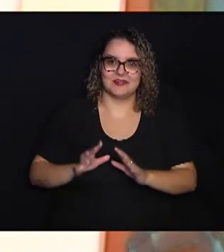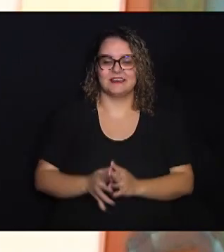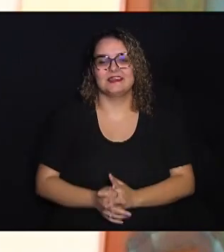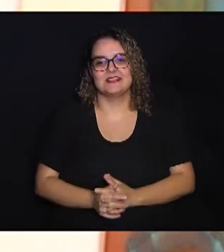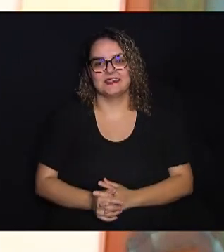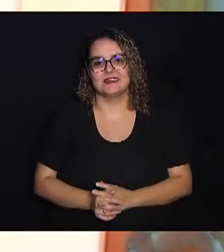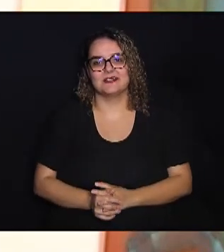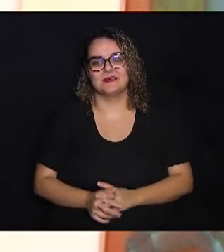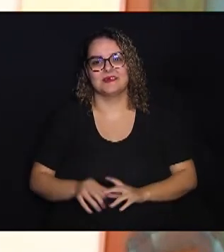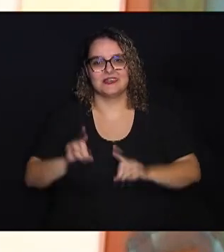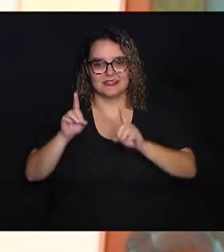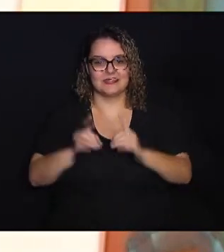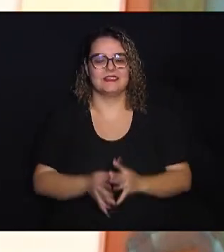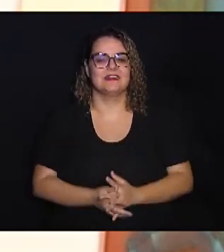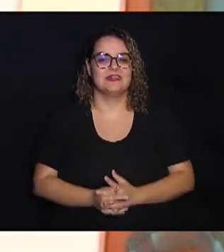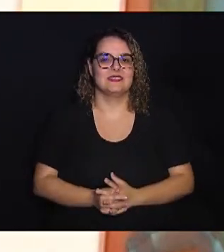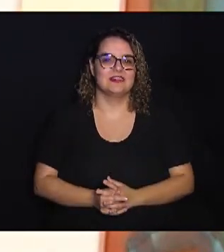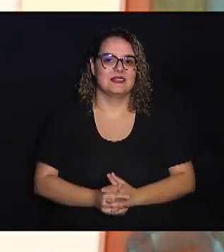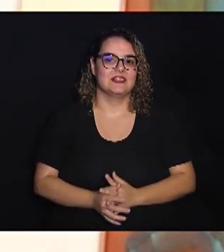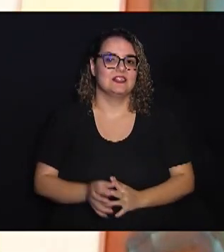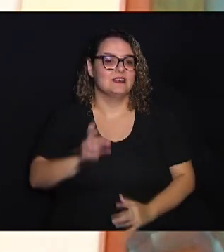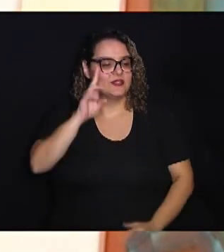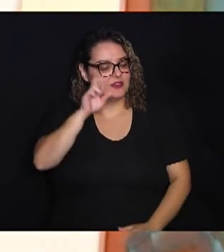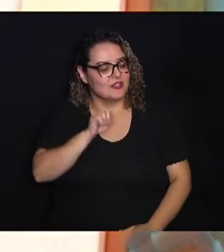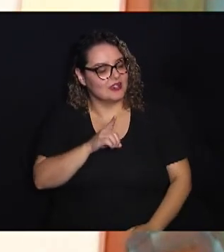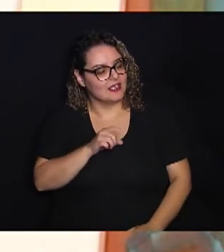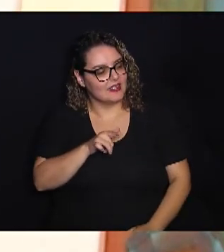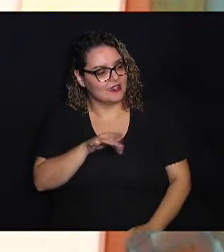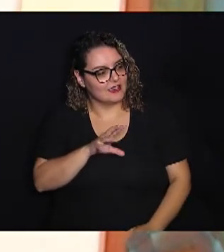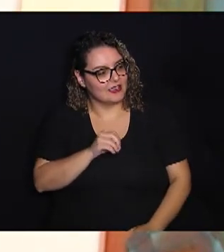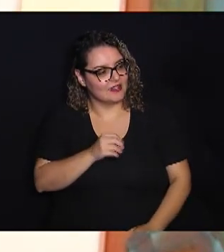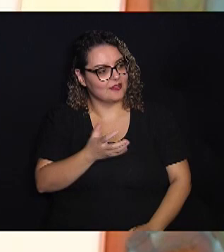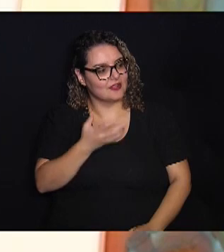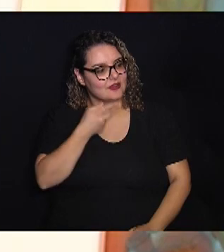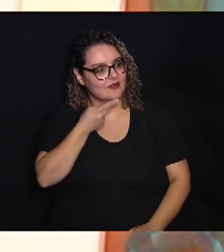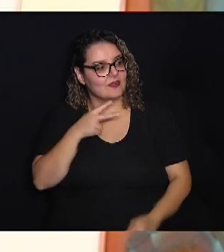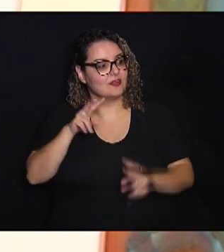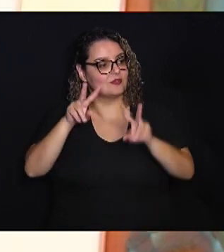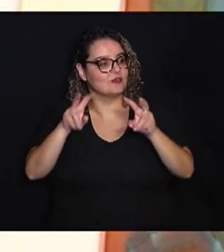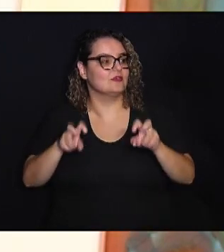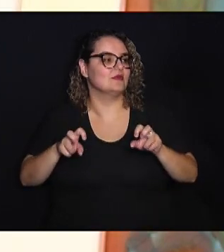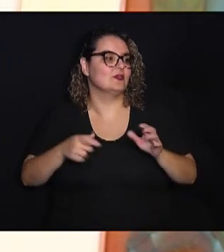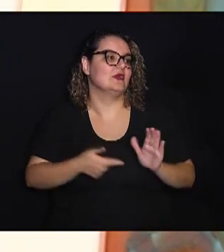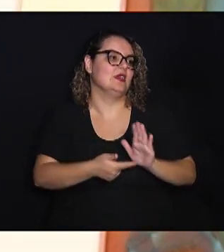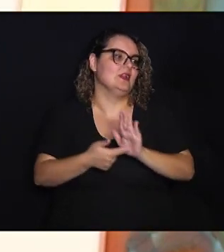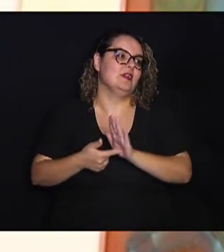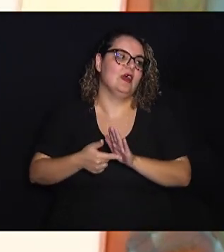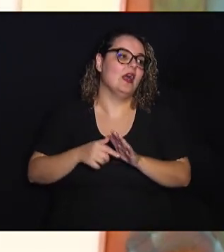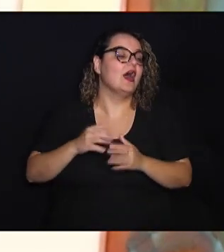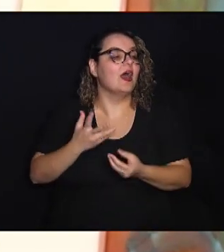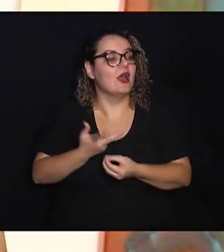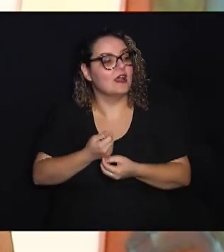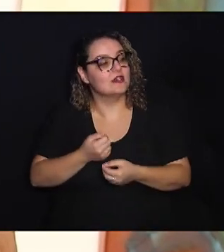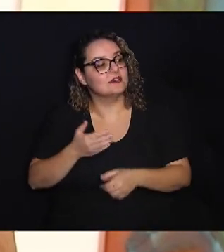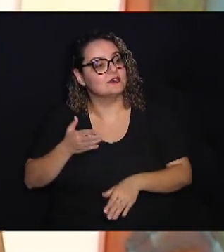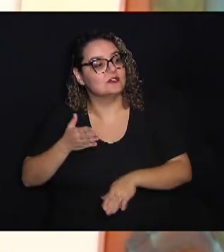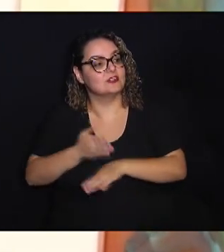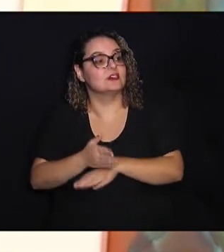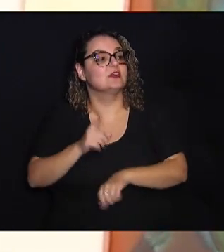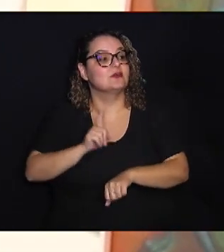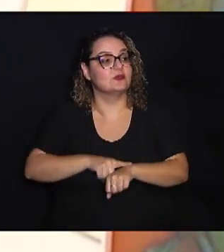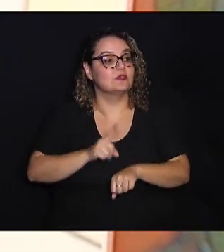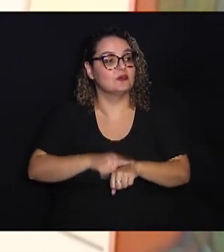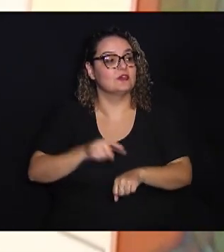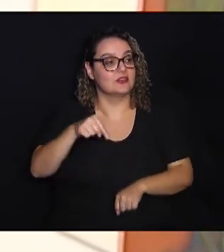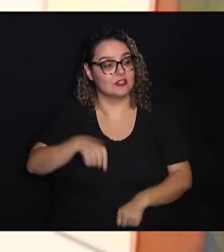para deficientes. Seu Adélio, eu gostaria que o senhor falasse um pouquinho do tema dessa exposição, Arte Acesso, qual que é o horário de funcionamento aqui